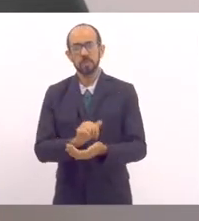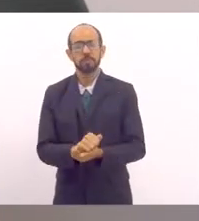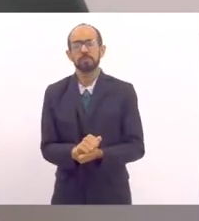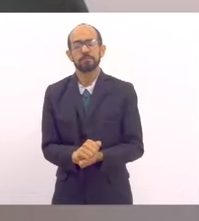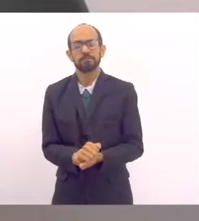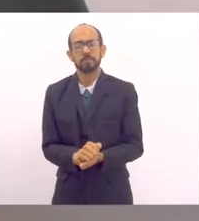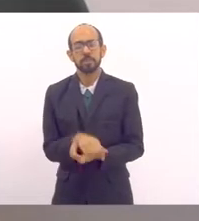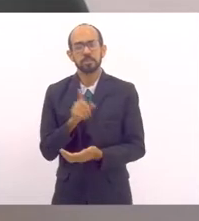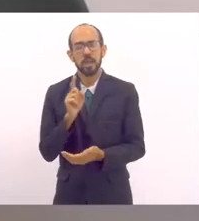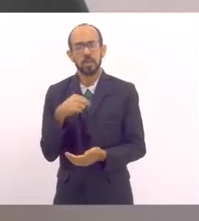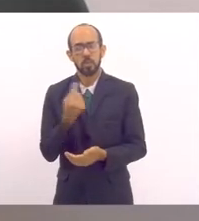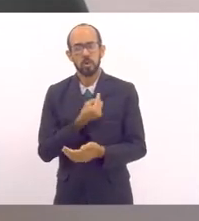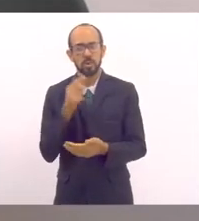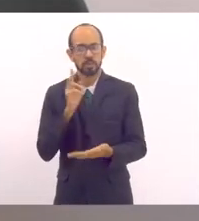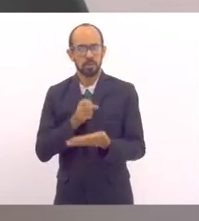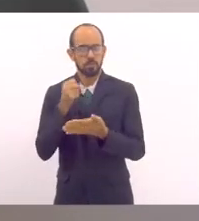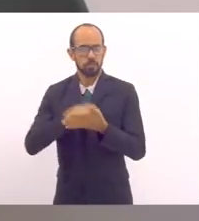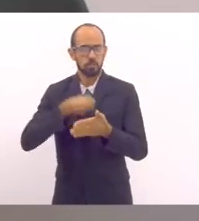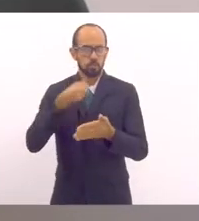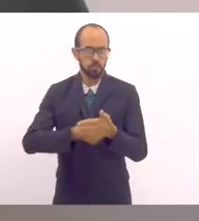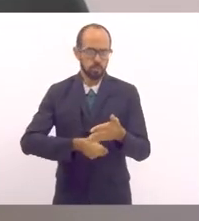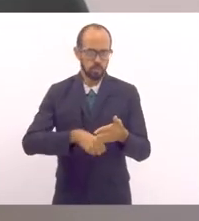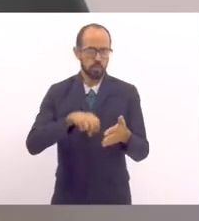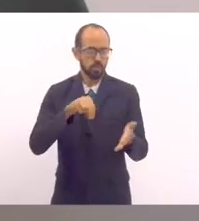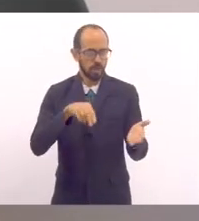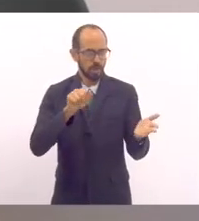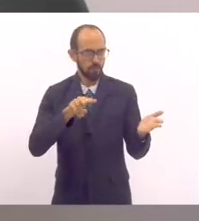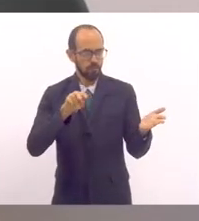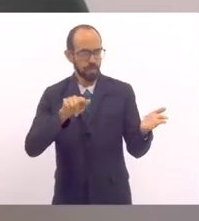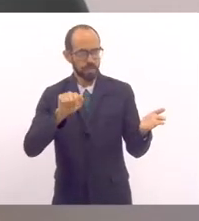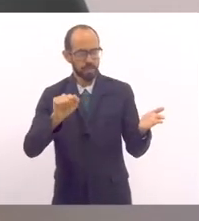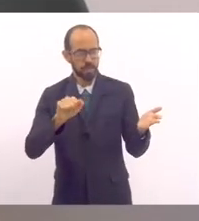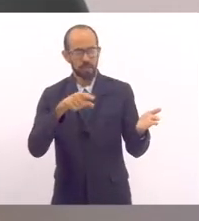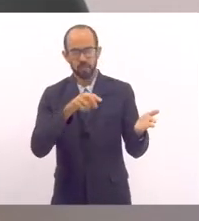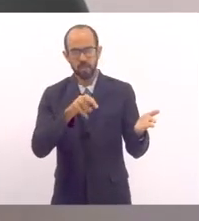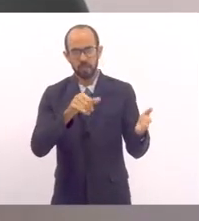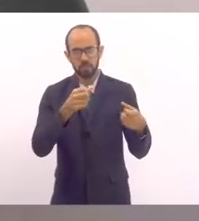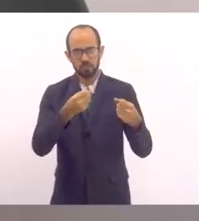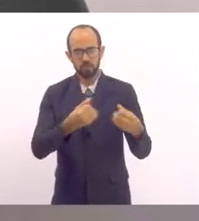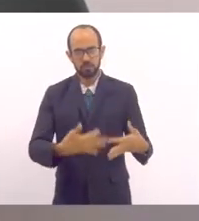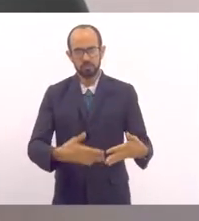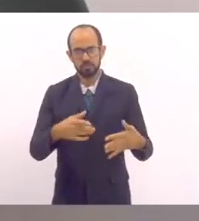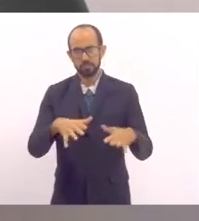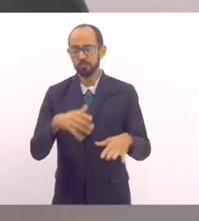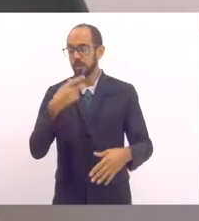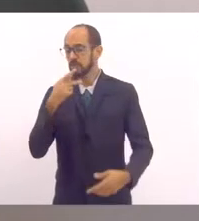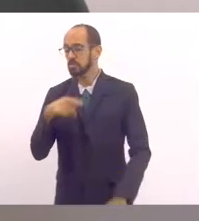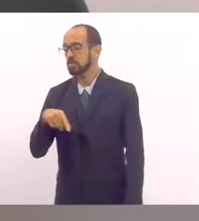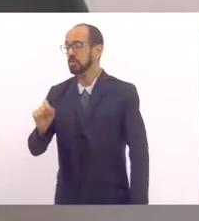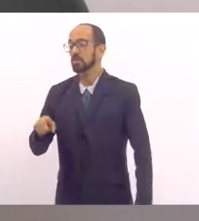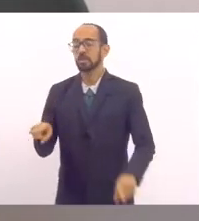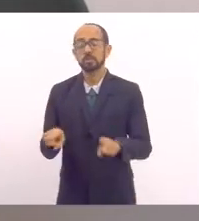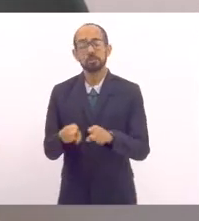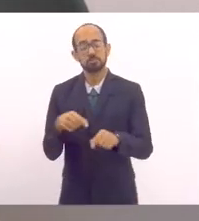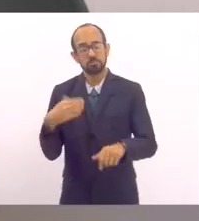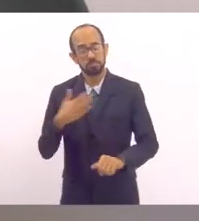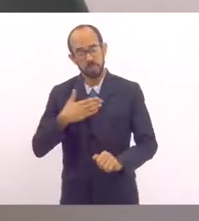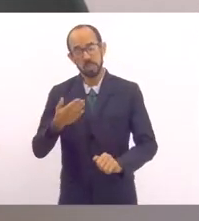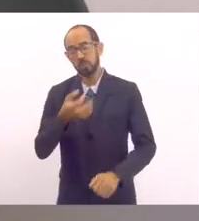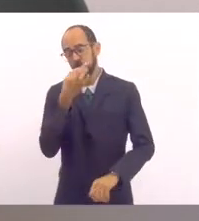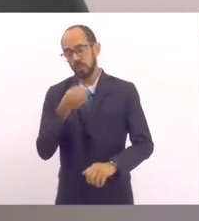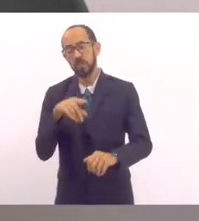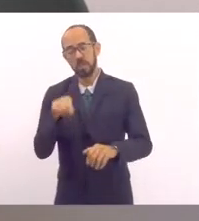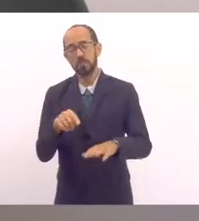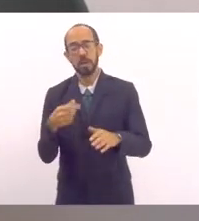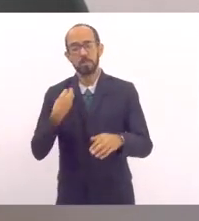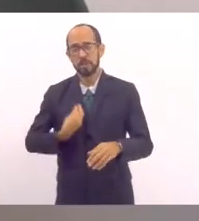Vou deixar o Navega ali concluir, mas, enfim, a minha fala é só por inclusão e participação efetiva do interior no Conselho Estadual, em